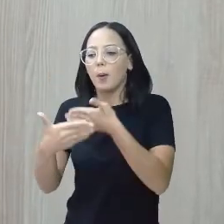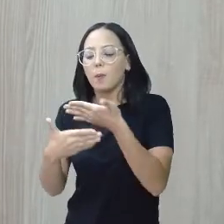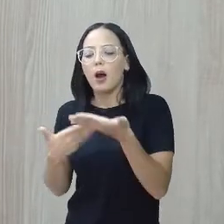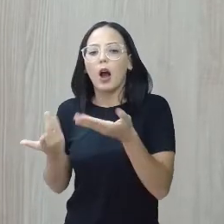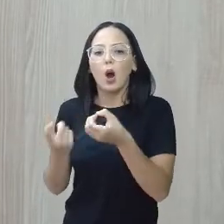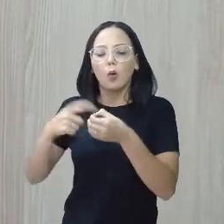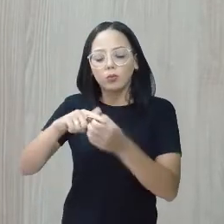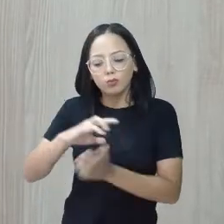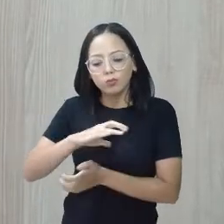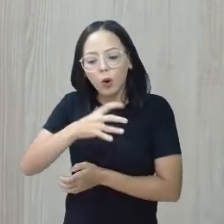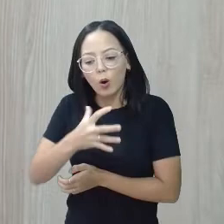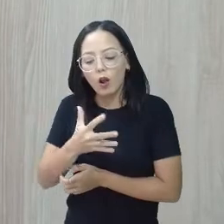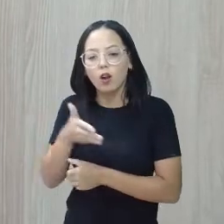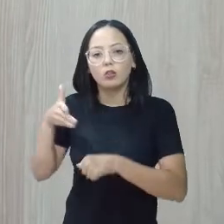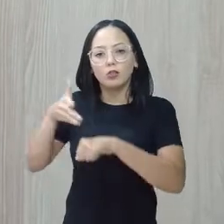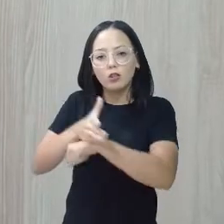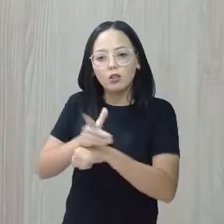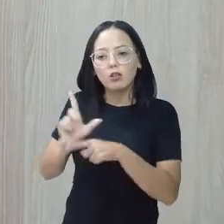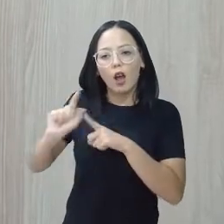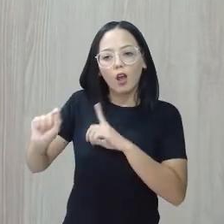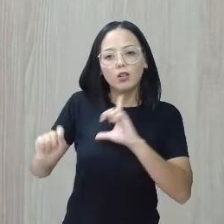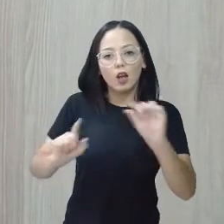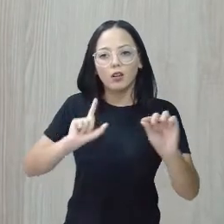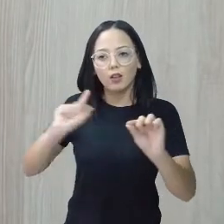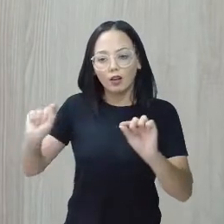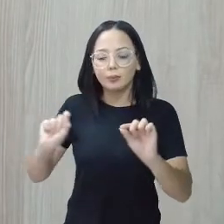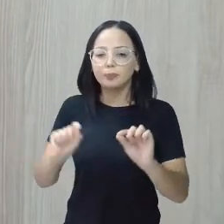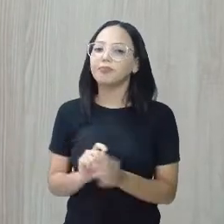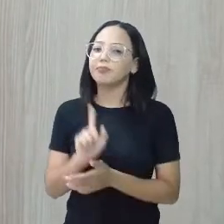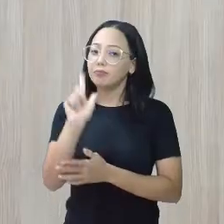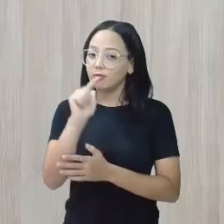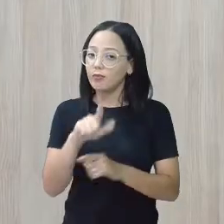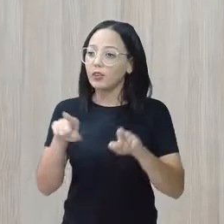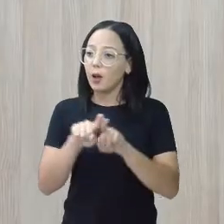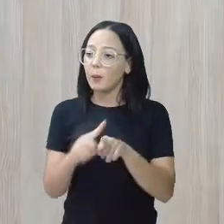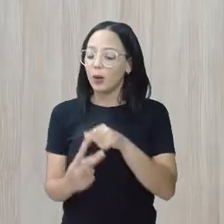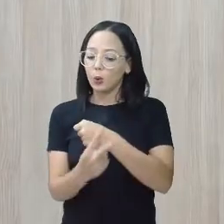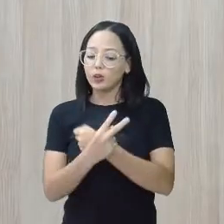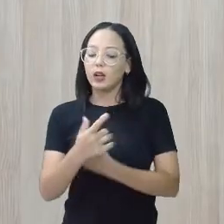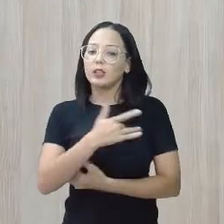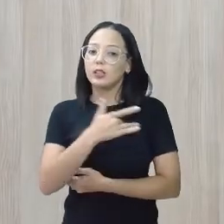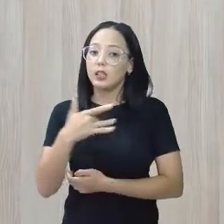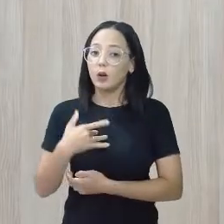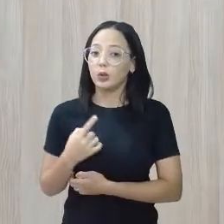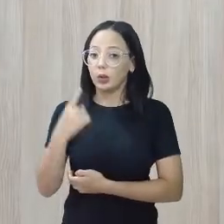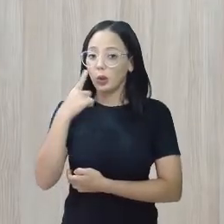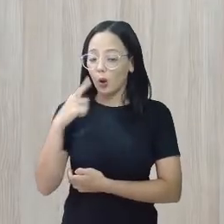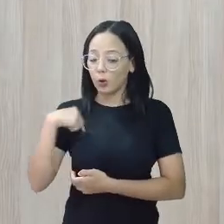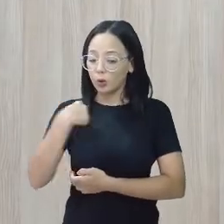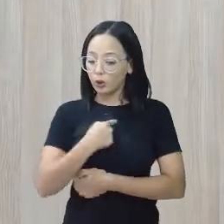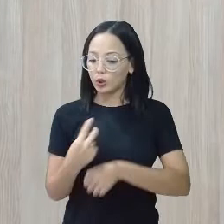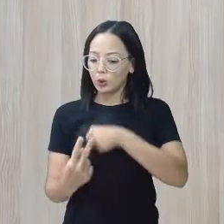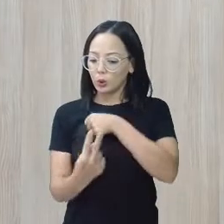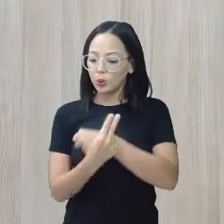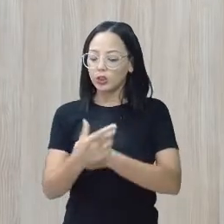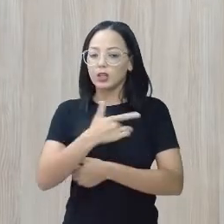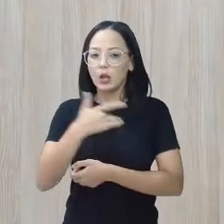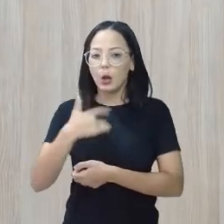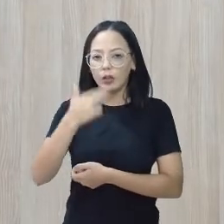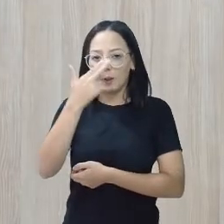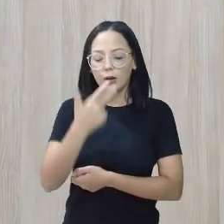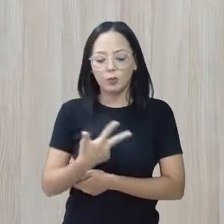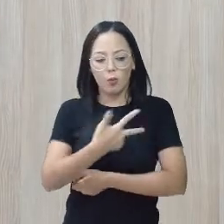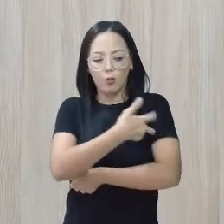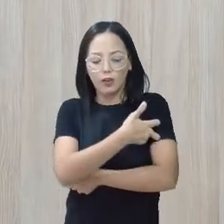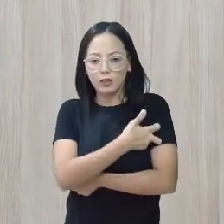essa coragem também, né, de sair mais e tal. É verdade. E também cuidar da saúde, né, gente? Quando a gente cuida da saúde, mesmo com